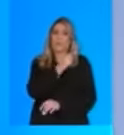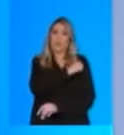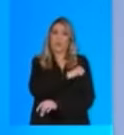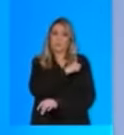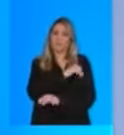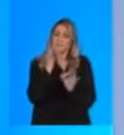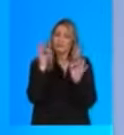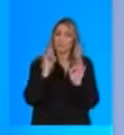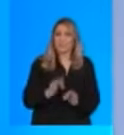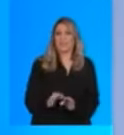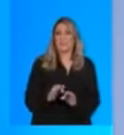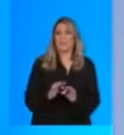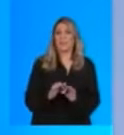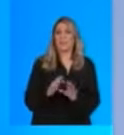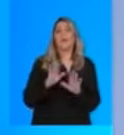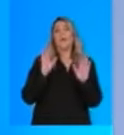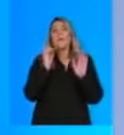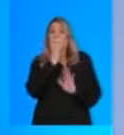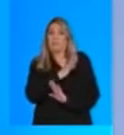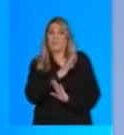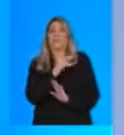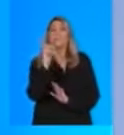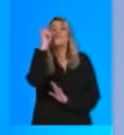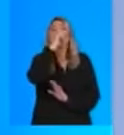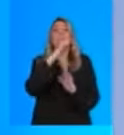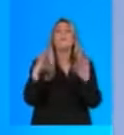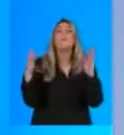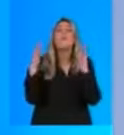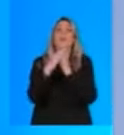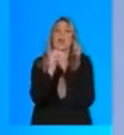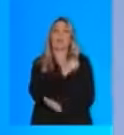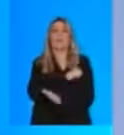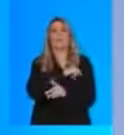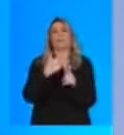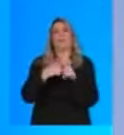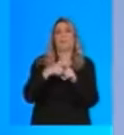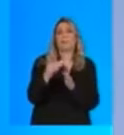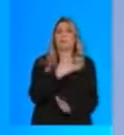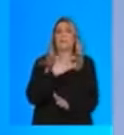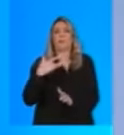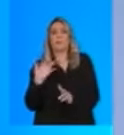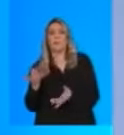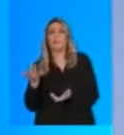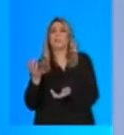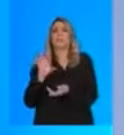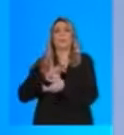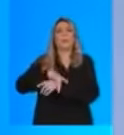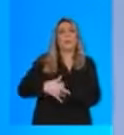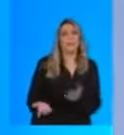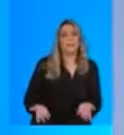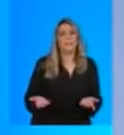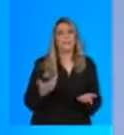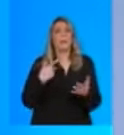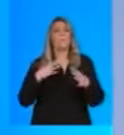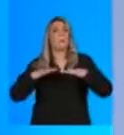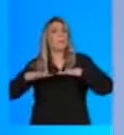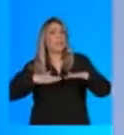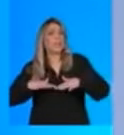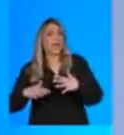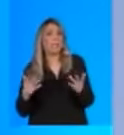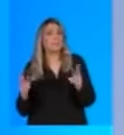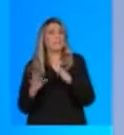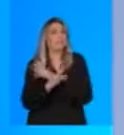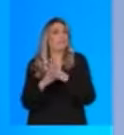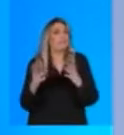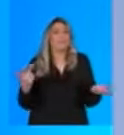Janeiro Aliás Tá muito difícil morar no Rio de Janeiro tem problema na saúde tem problema de segurança tem problema de mobilidade